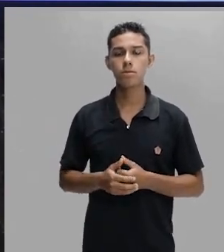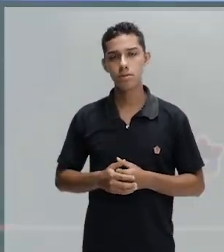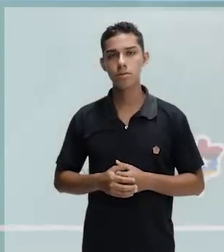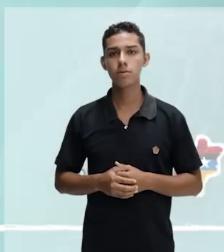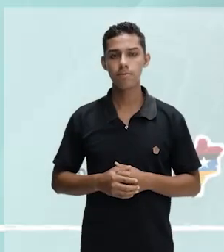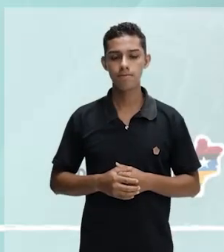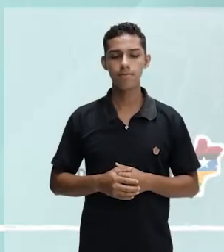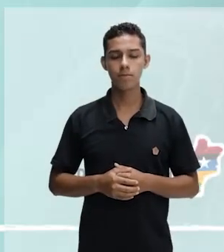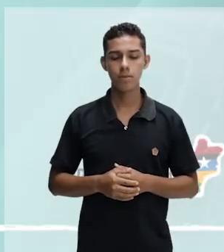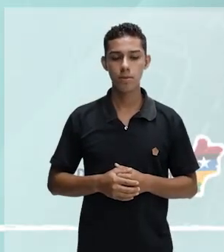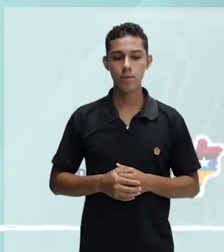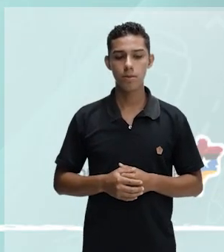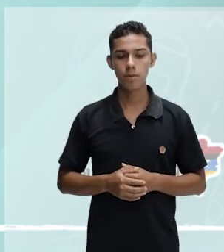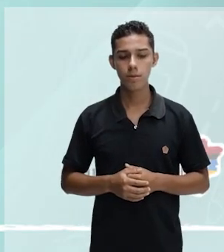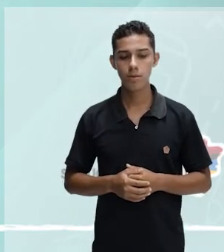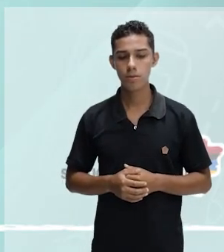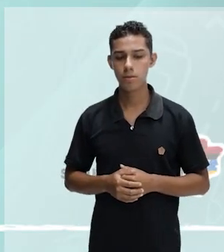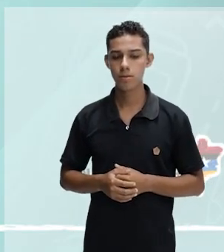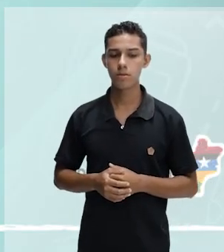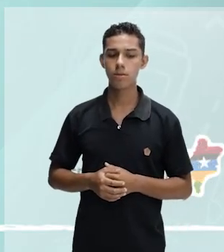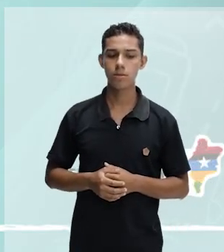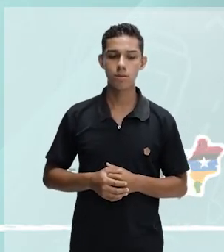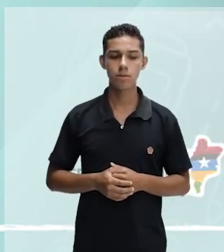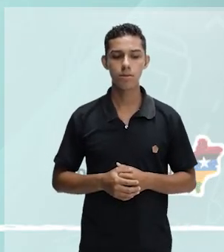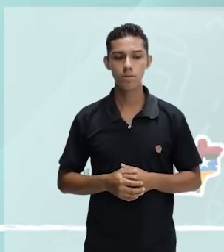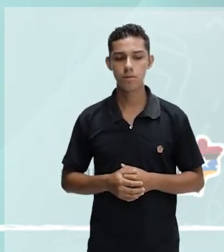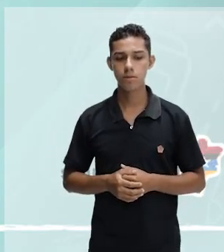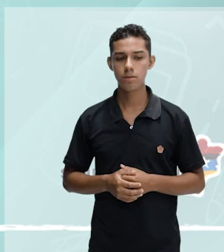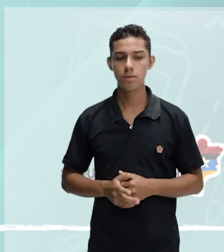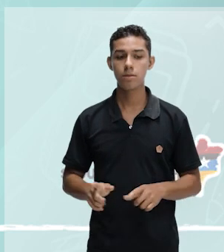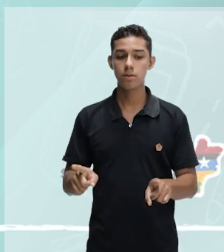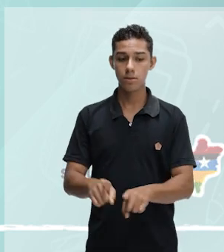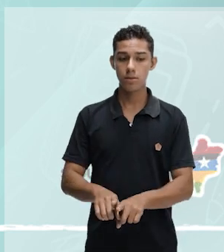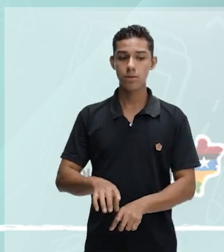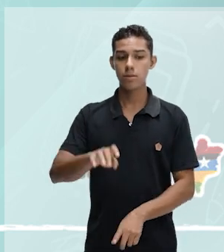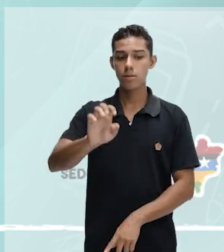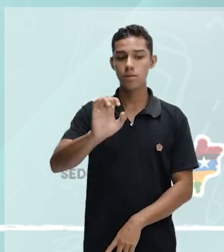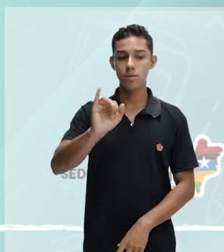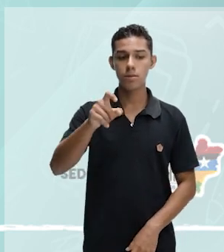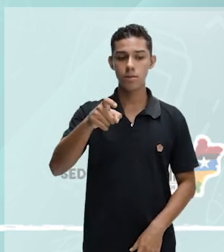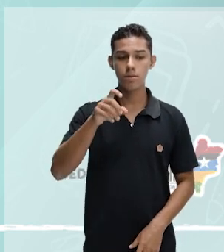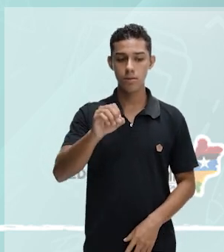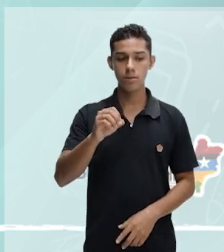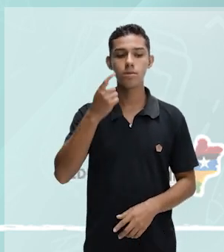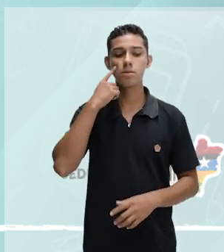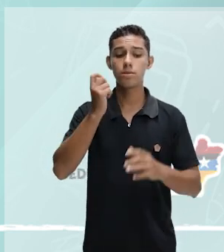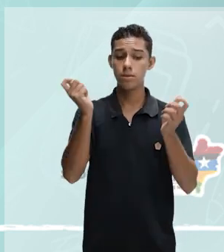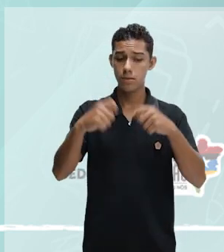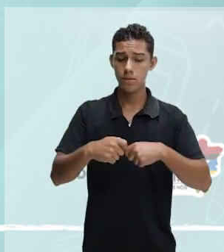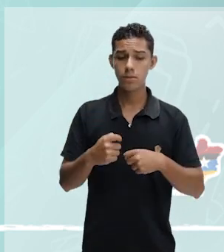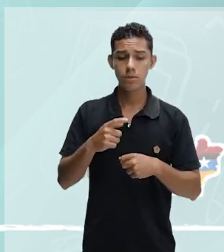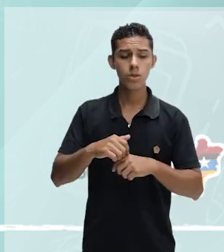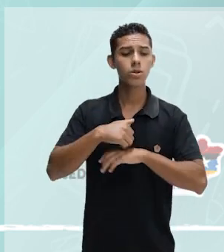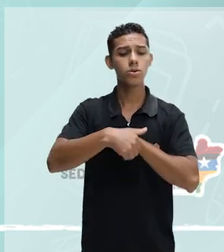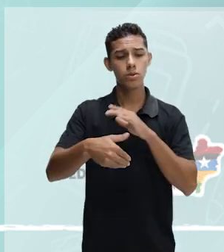superior. Vamos agora para os eixos, tá certo? Eu fiz questão de colocar aqui,